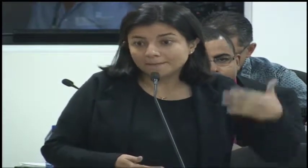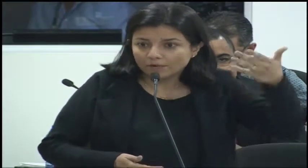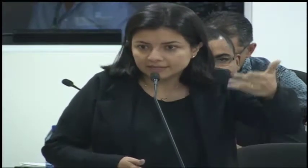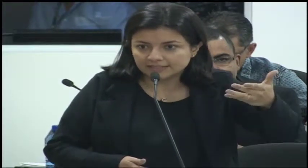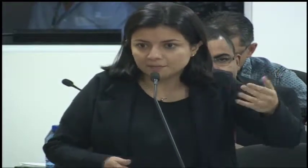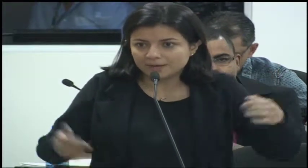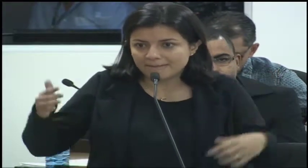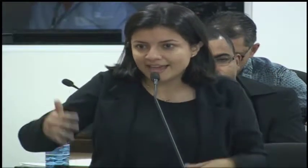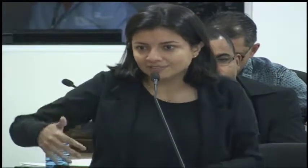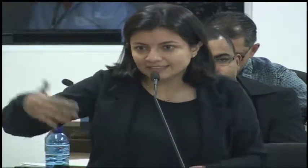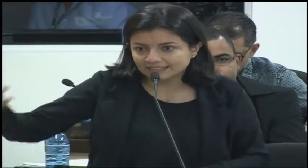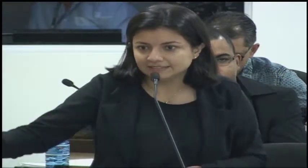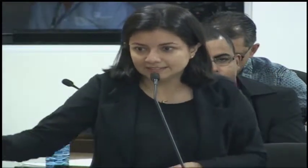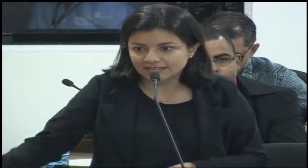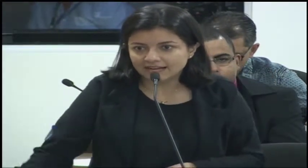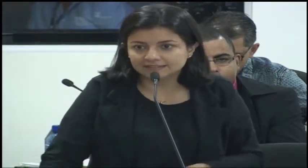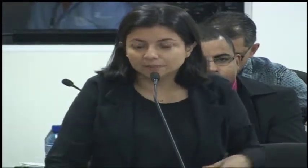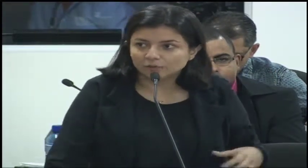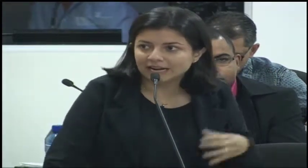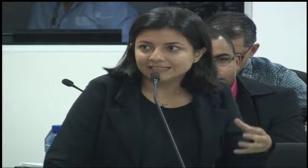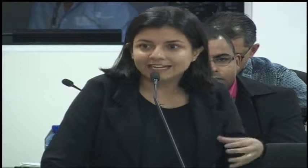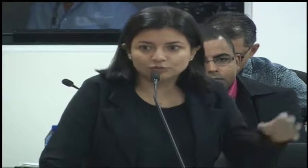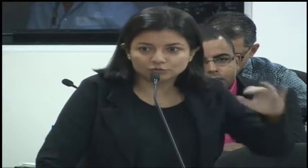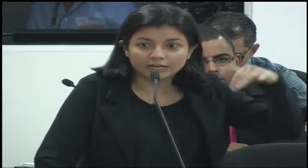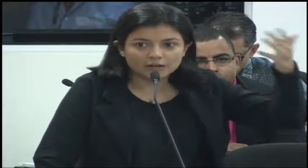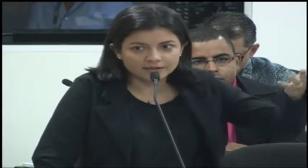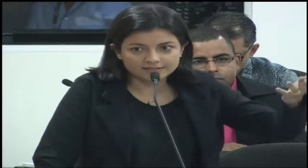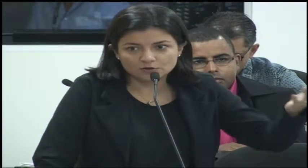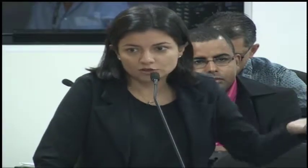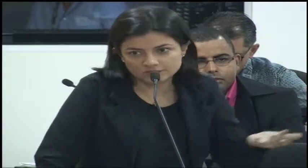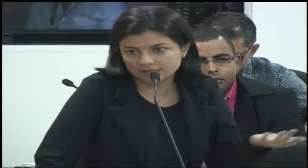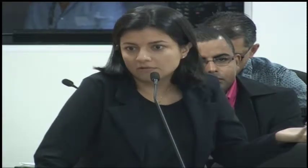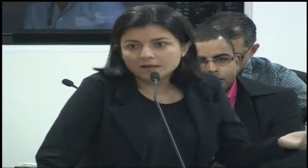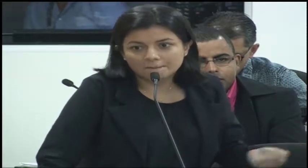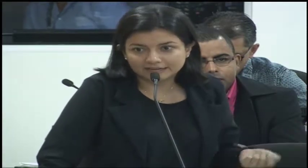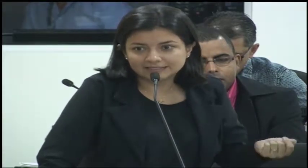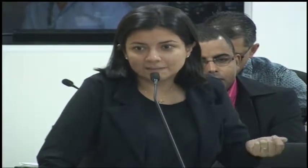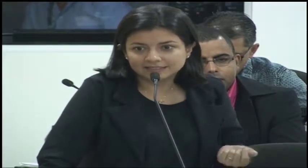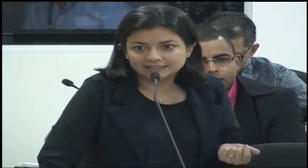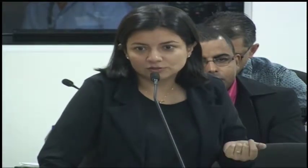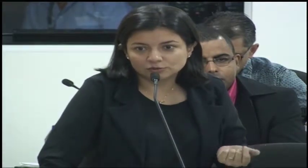cumprir, por exemplo, em médias e grandes cidades, a pluralidade dos orelhões, que hoje estão